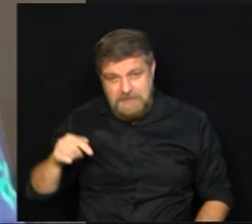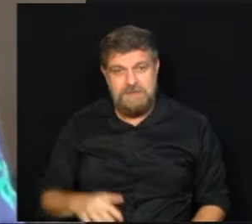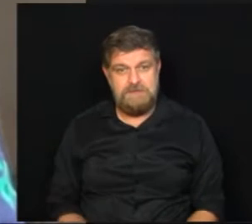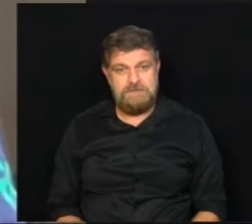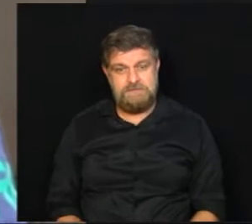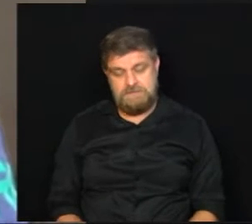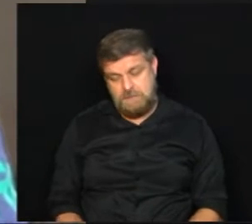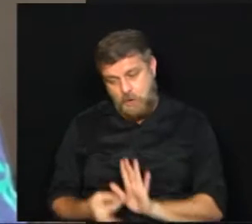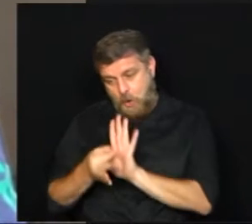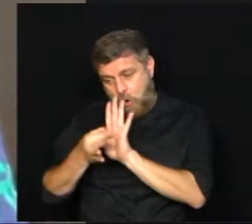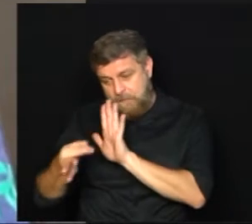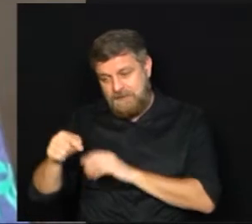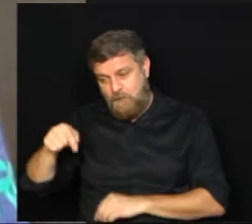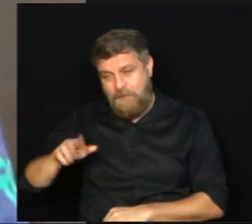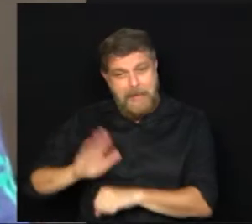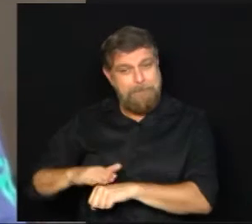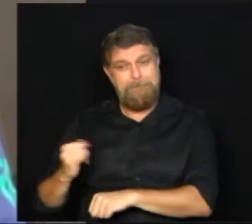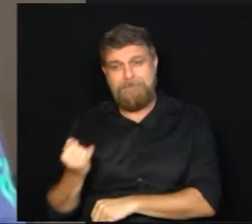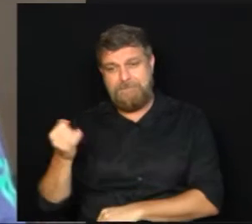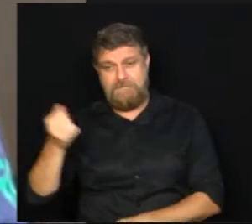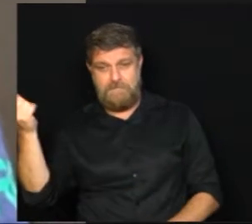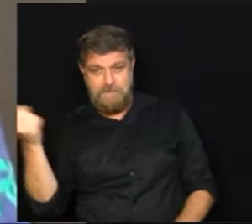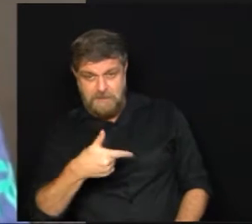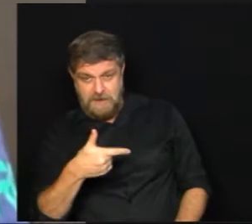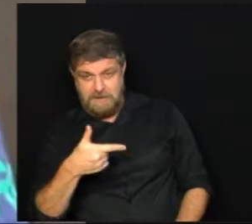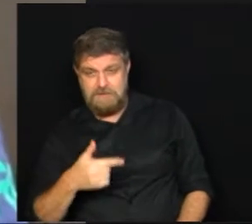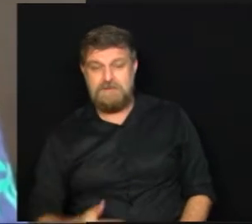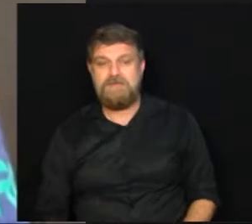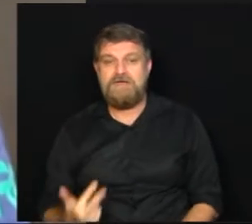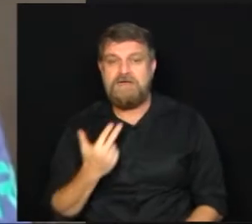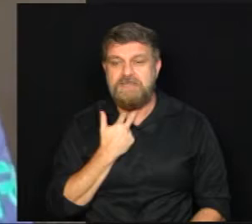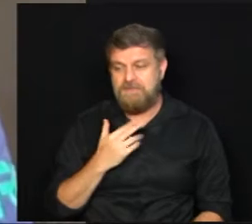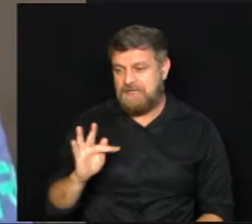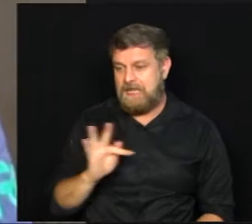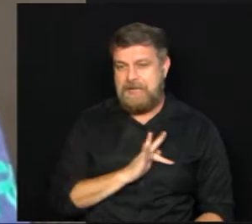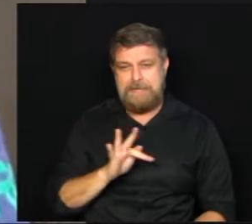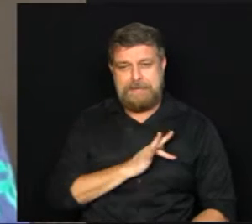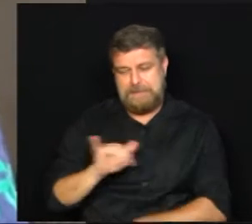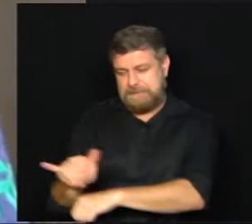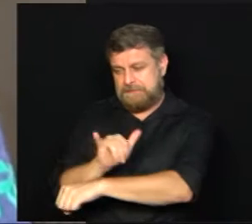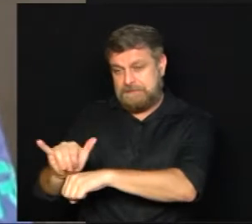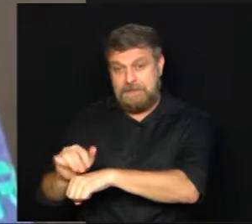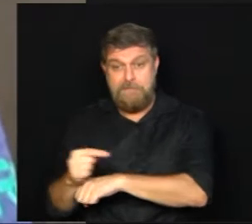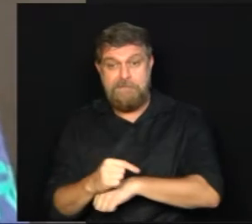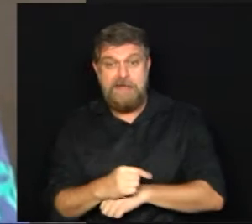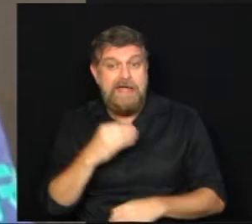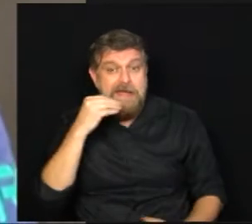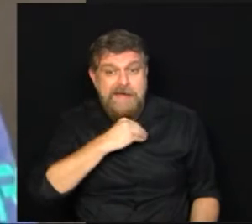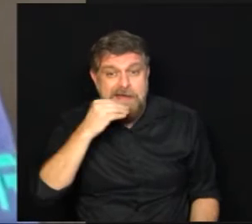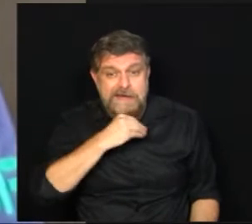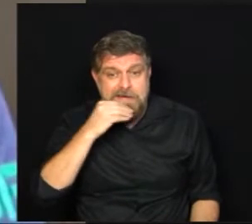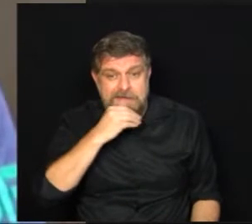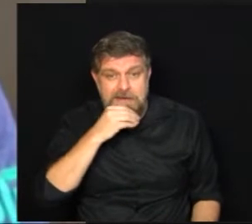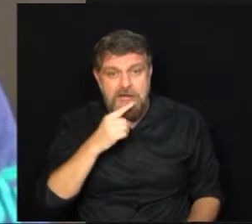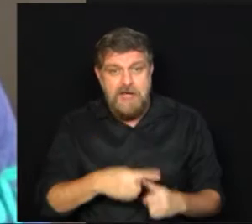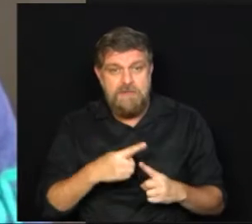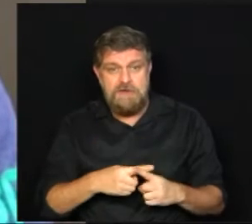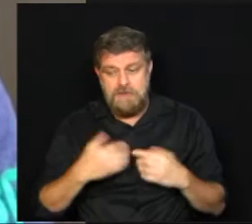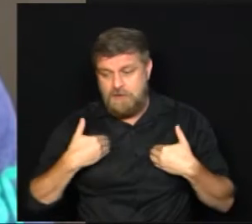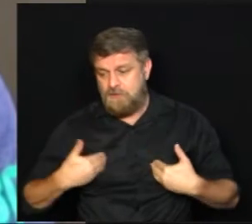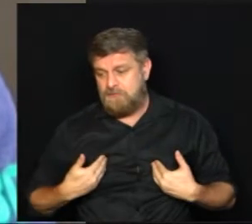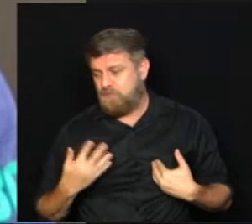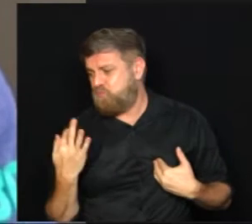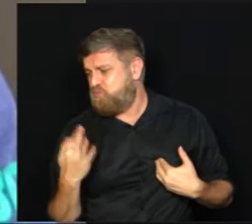Para mim, ela é mais importante. Porém, não adianta você ser extremamente técnico e não ter força, porque você vai acabar se machucando do mesmo